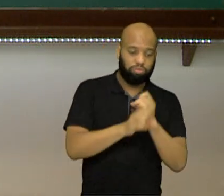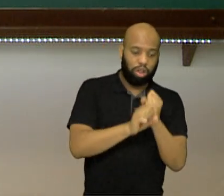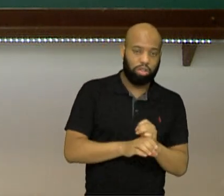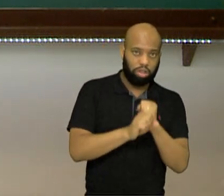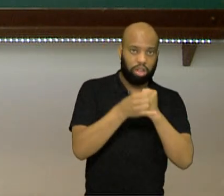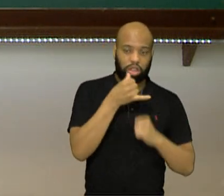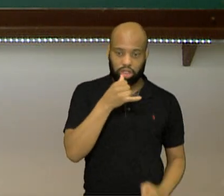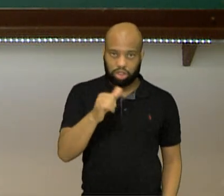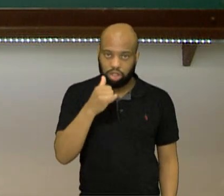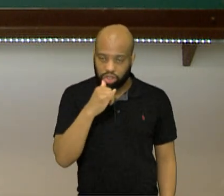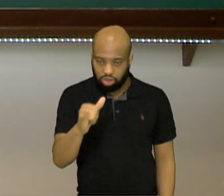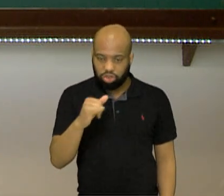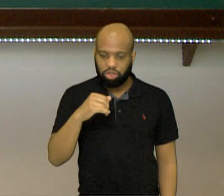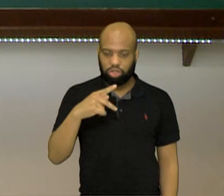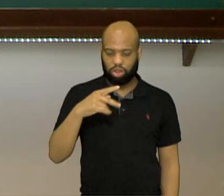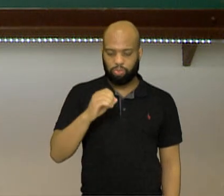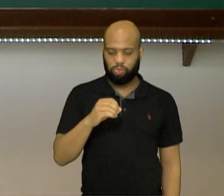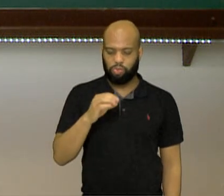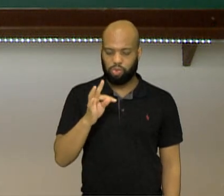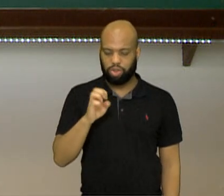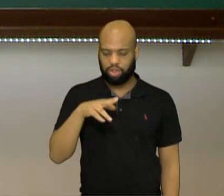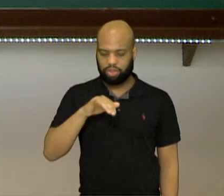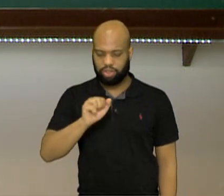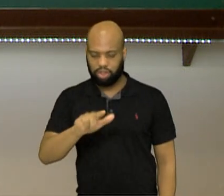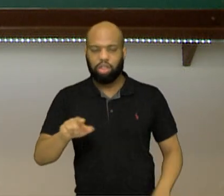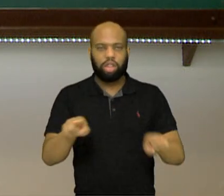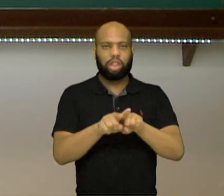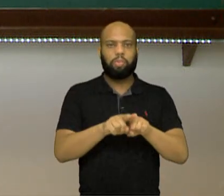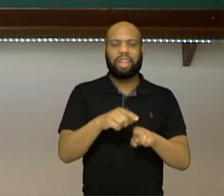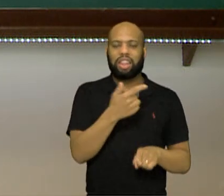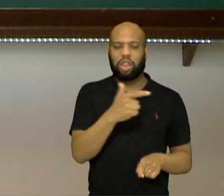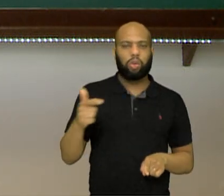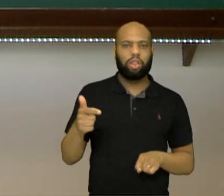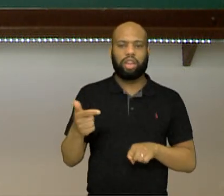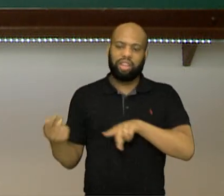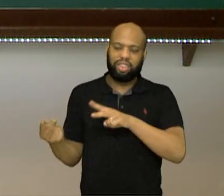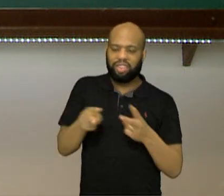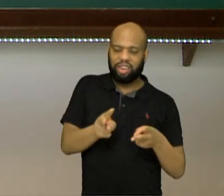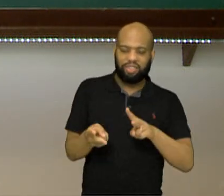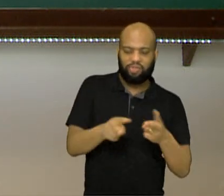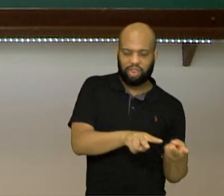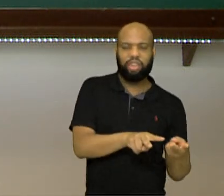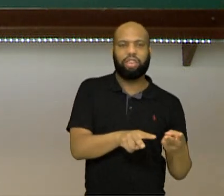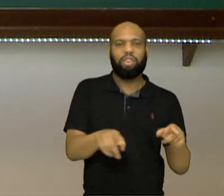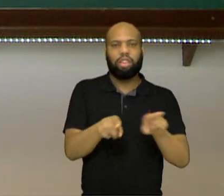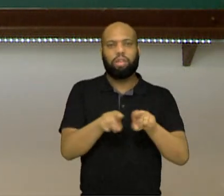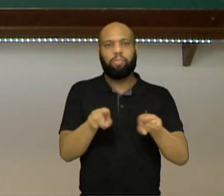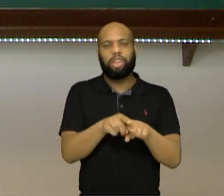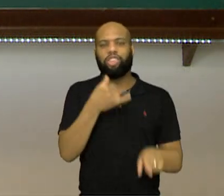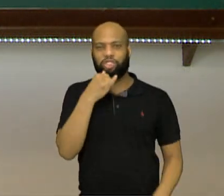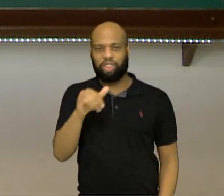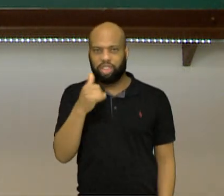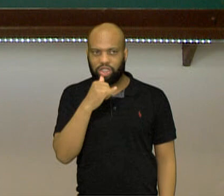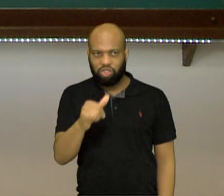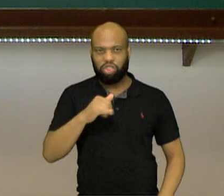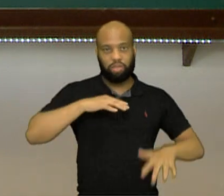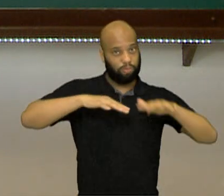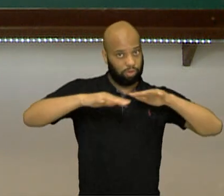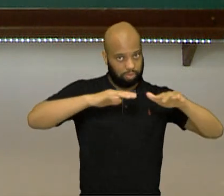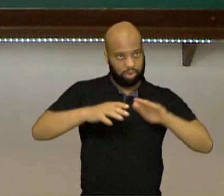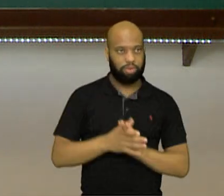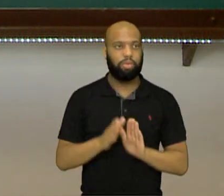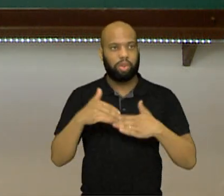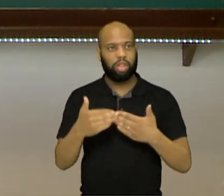potencial e nem transferência de energia cinética. Portanto, não há mudança em nada no estado de energia do corpo.